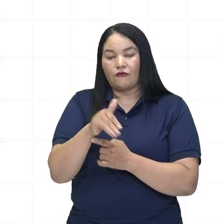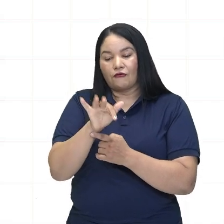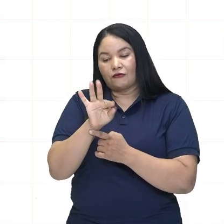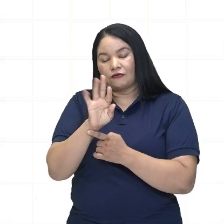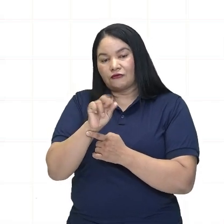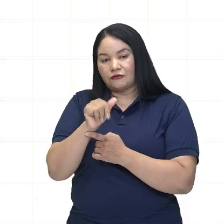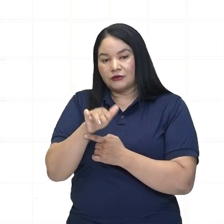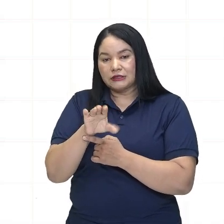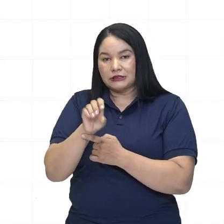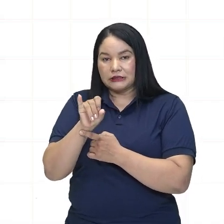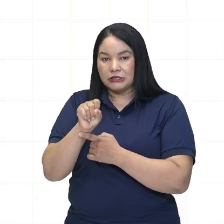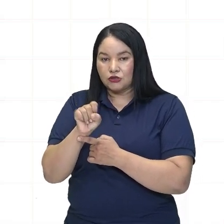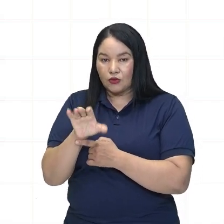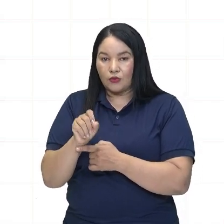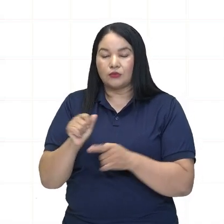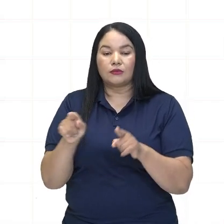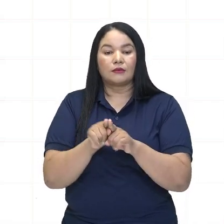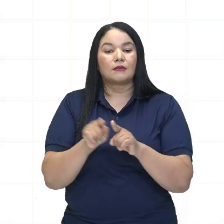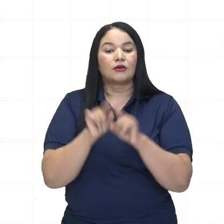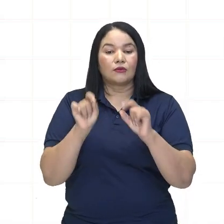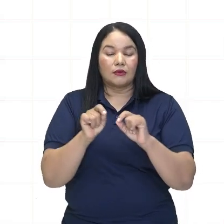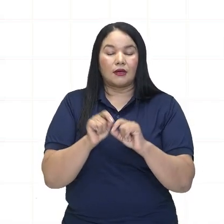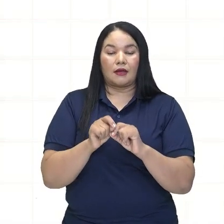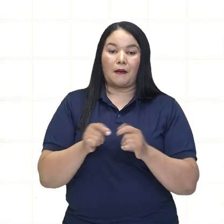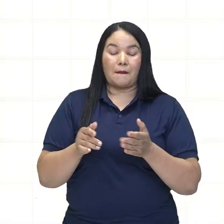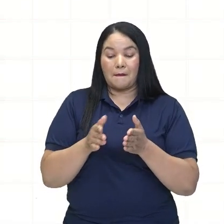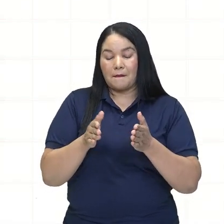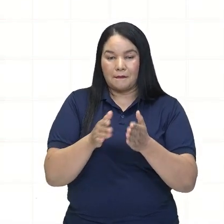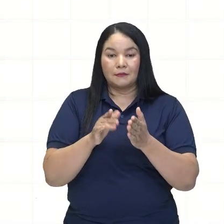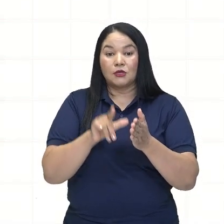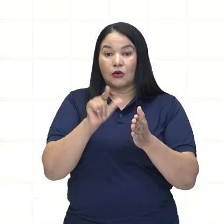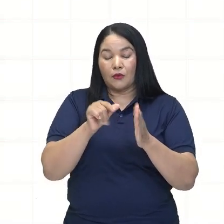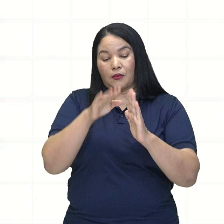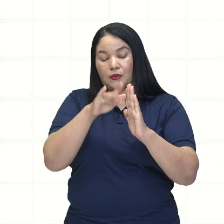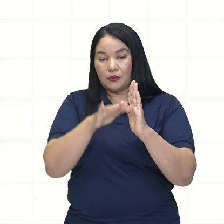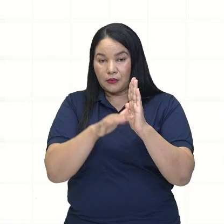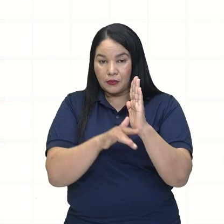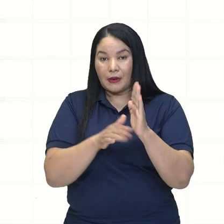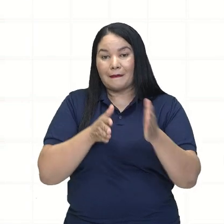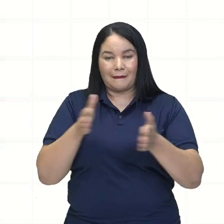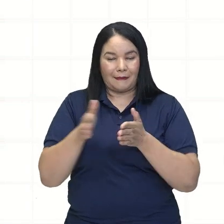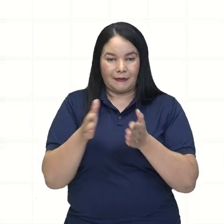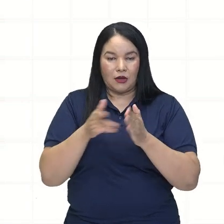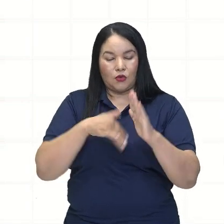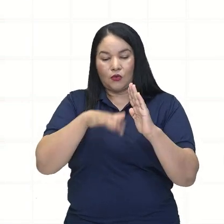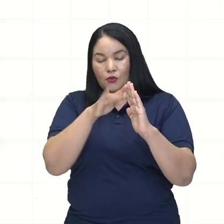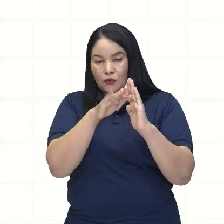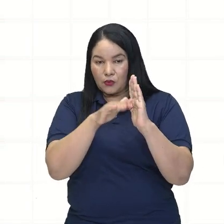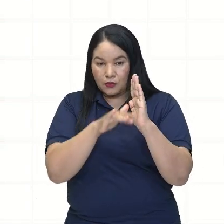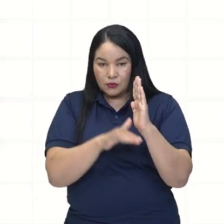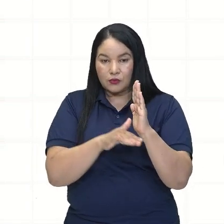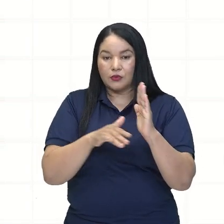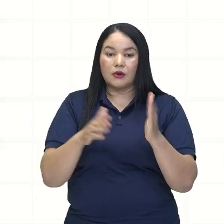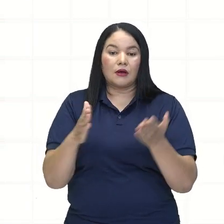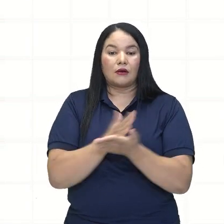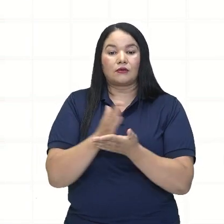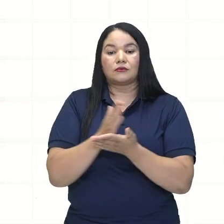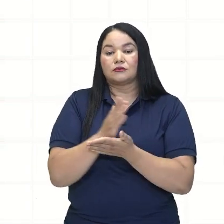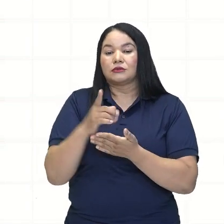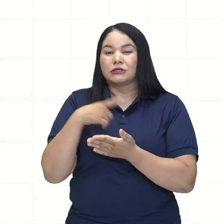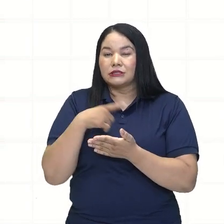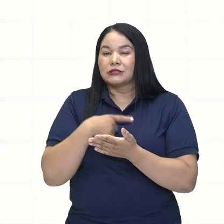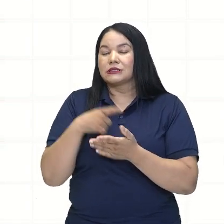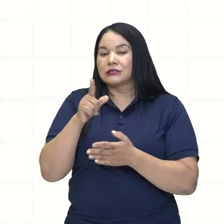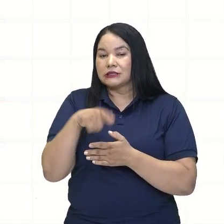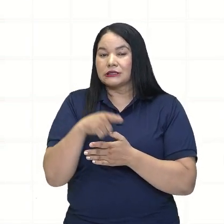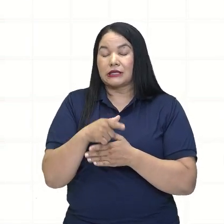que secam aí no período da estiagem, tá bom, gente? Então, aqui é o período que está mais